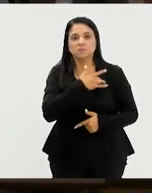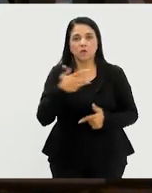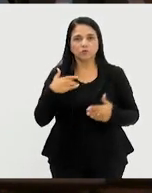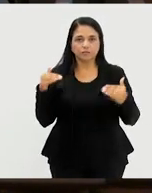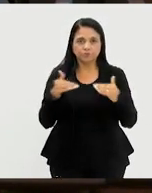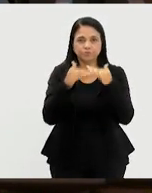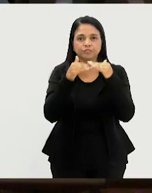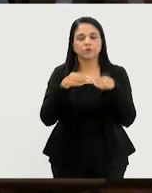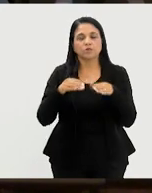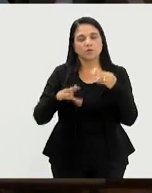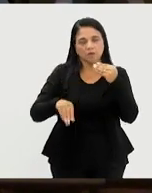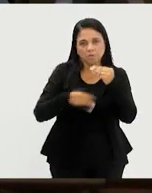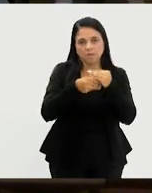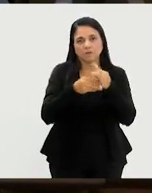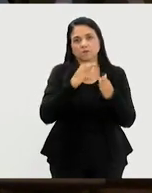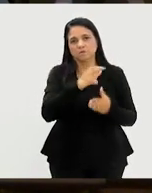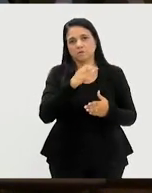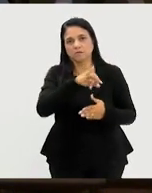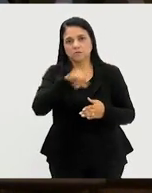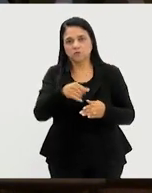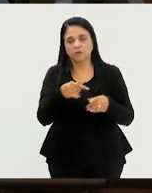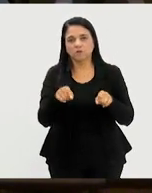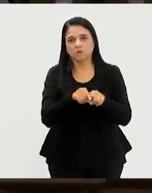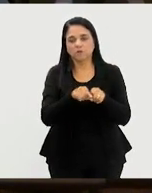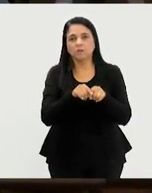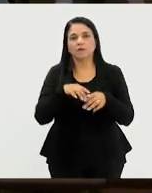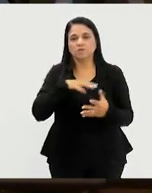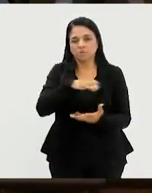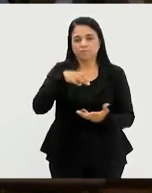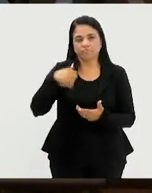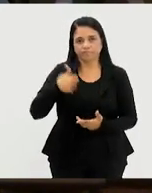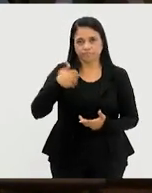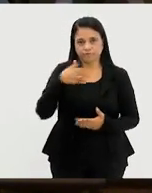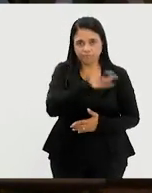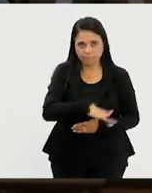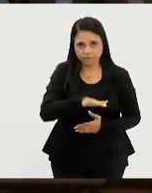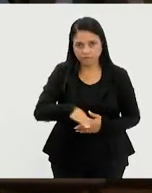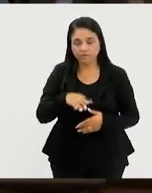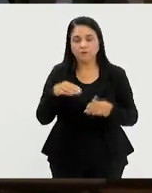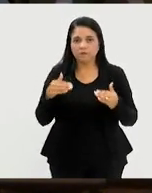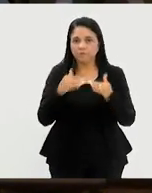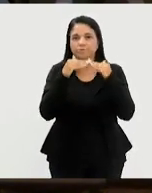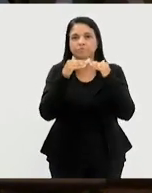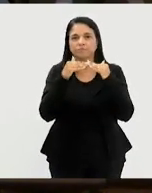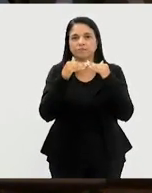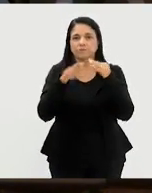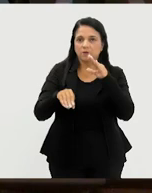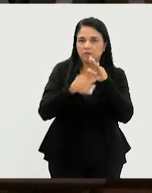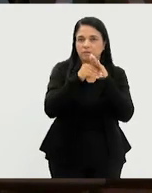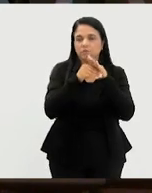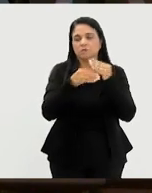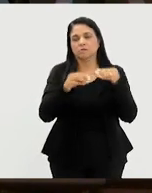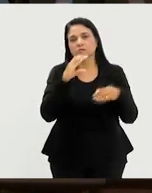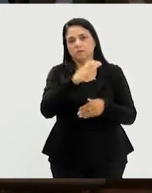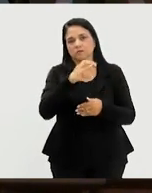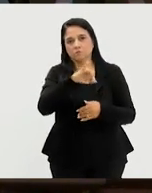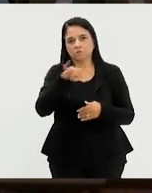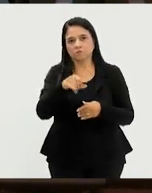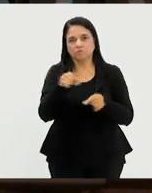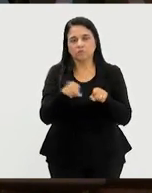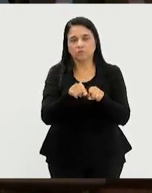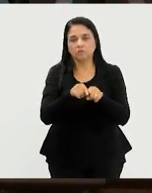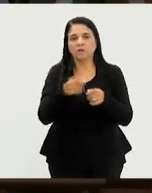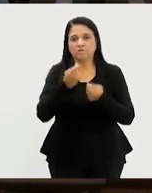de constituição e justiça assunto da criança do Idoso favorável com a emenda da comissão de constituição e justiça do orçamento finanç